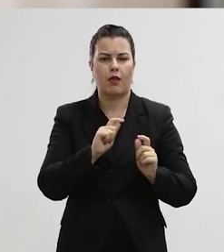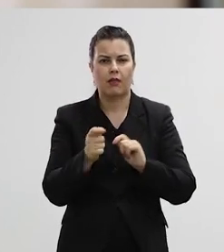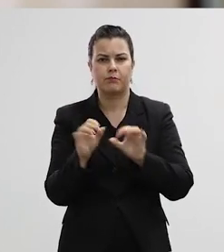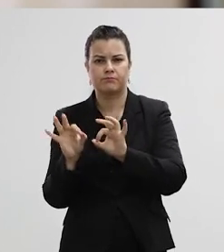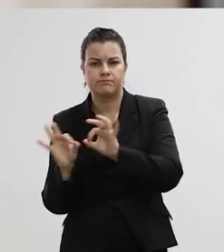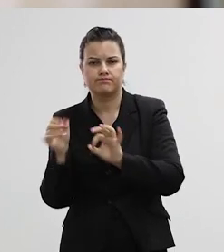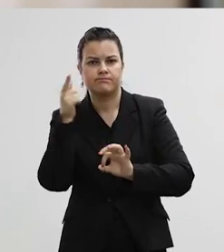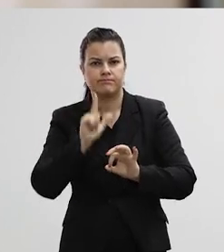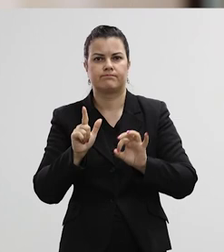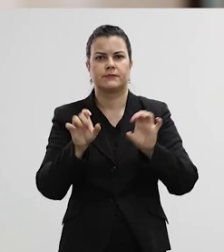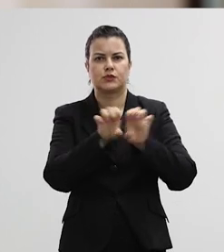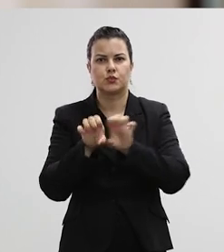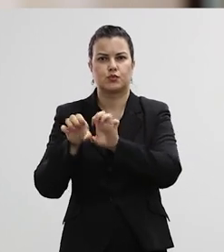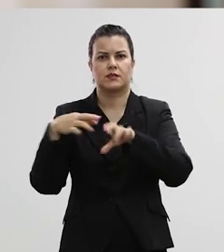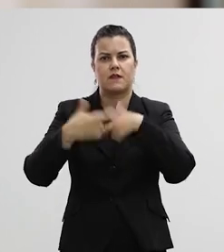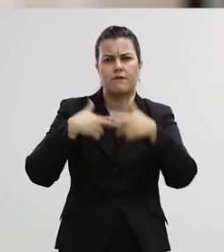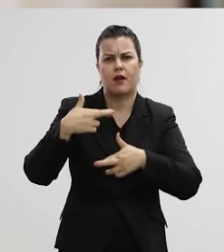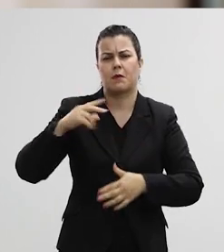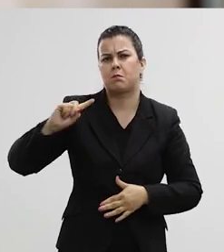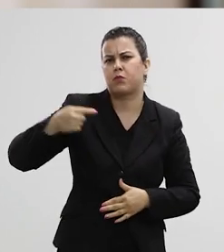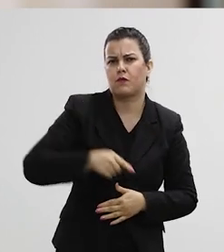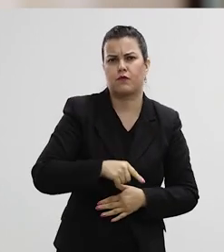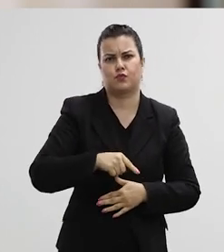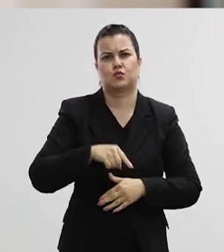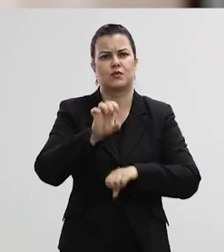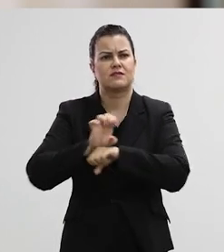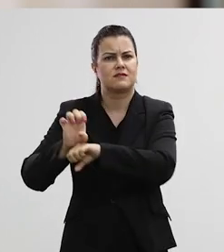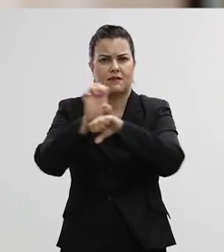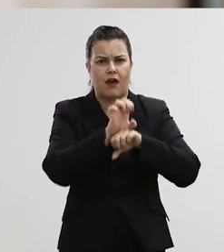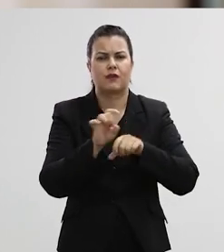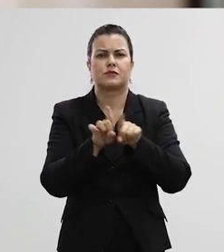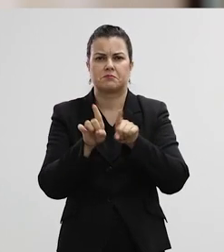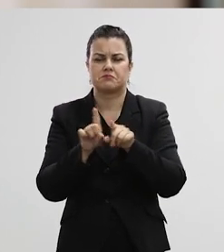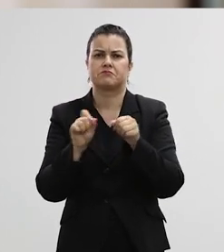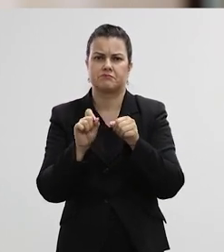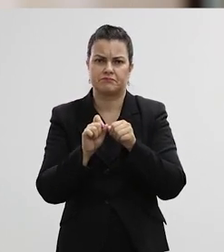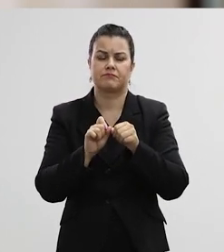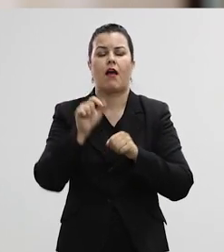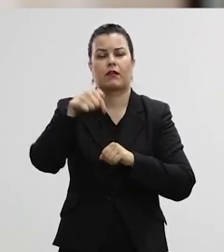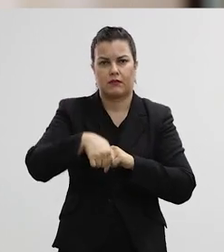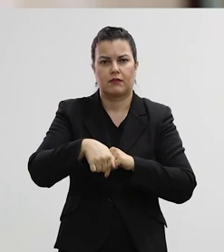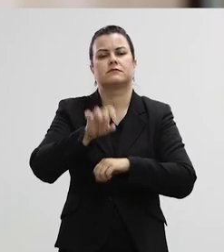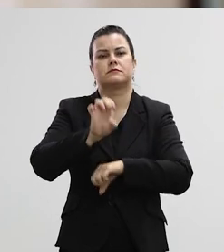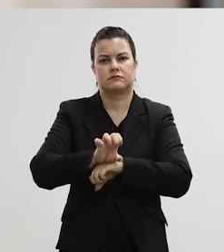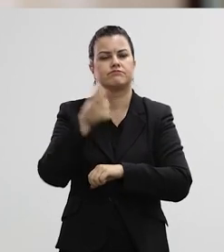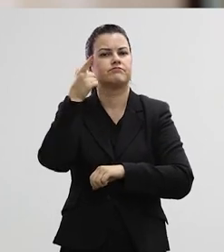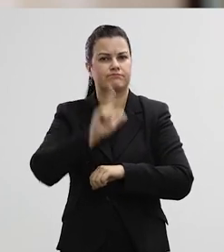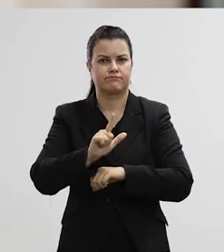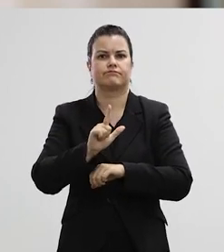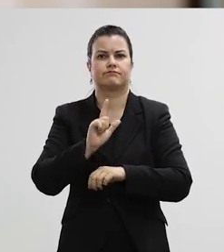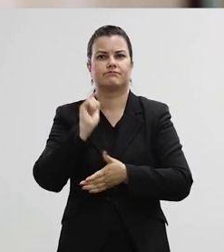fluxo de caixa e as reformas estruturantes as mais profundas Entre todos os estados diversos pagamentos foram